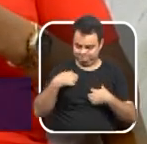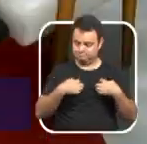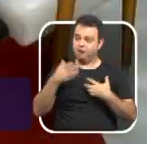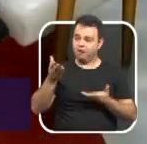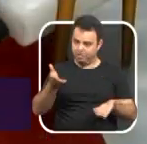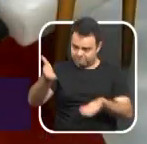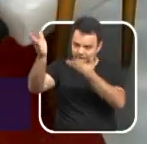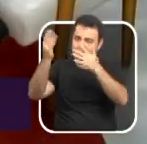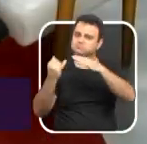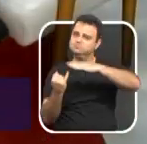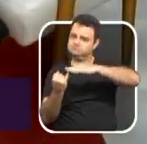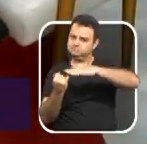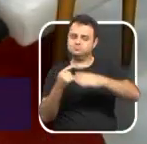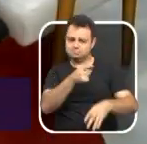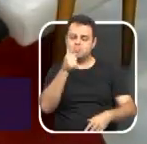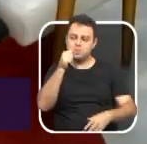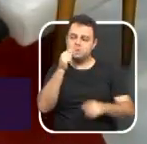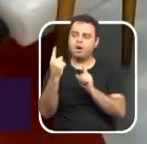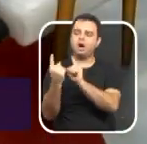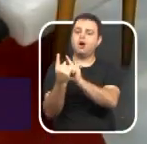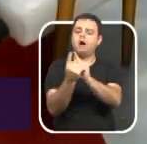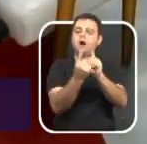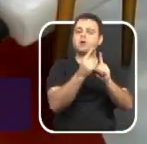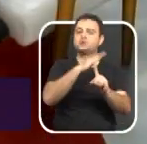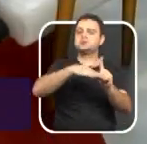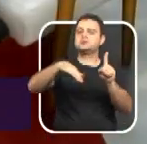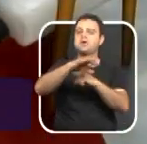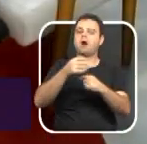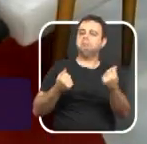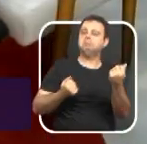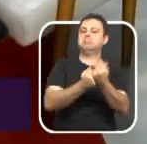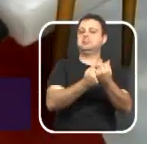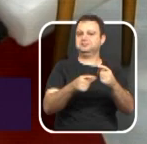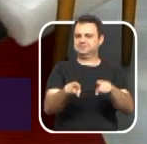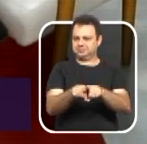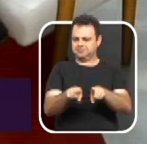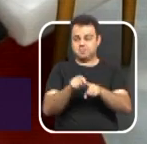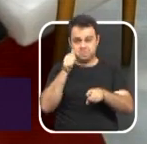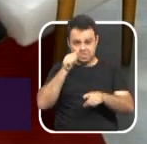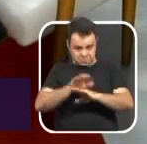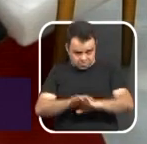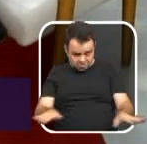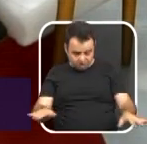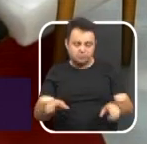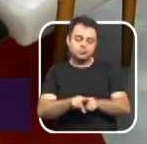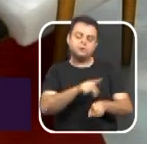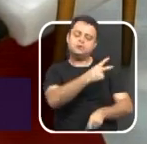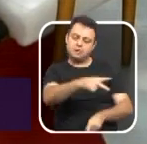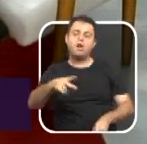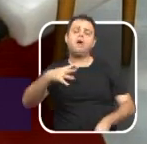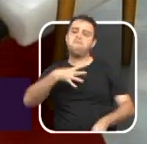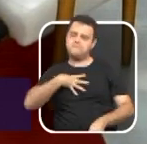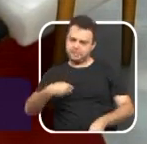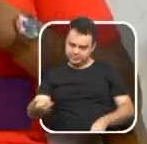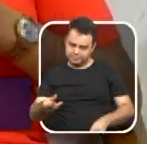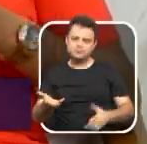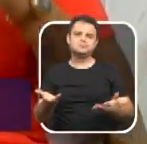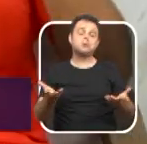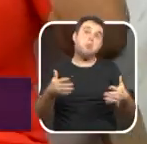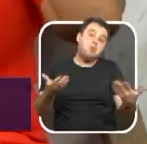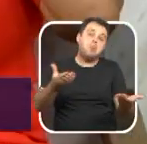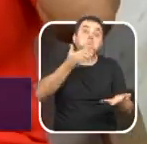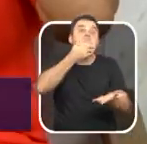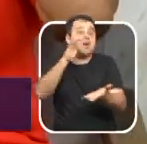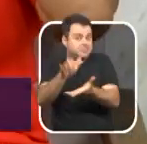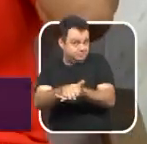os filhos dessas mulheres, para os esposos também dessas mulheres, que não é todas que são abandonadas. E eles têm um trabalho maravilhoso, também